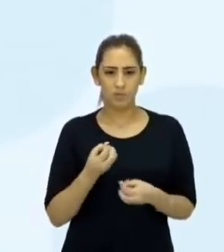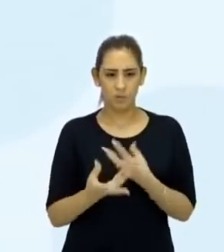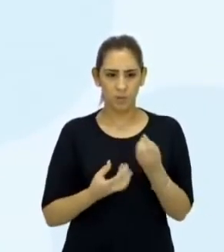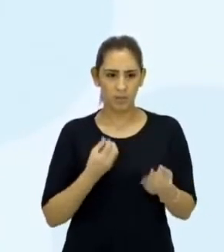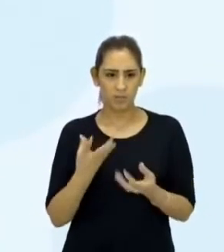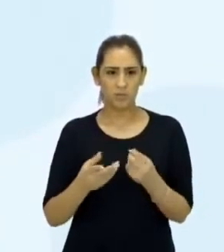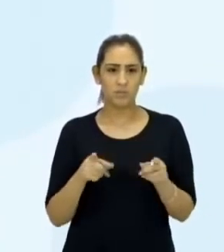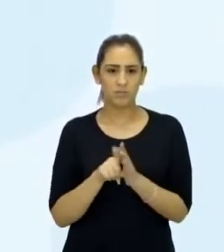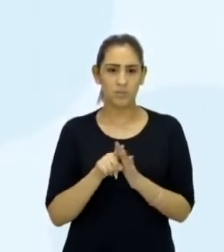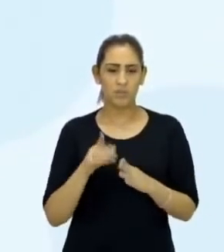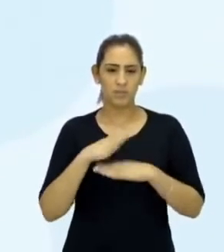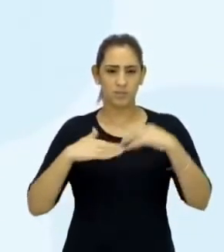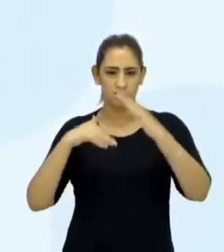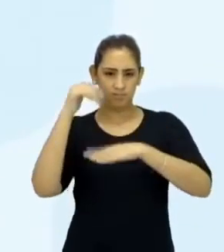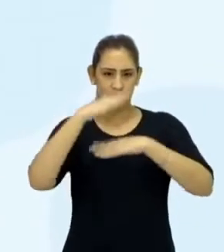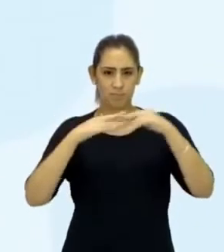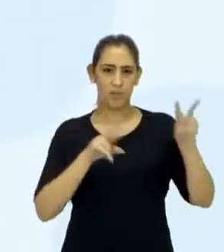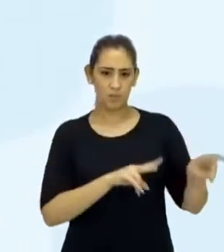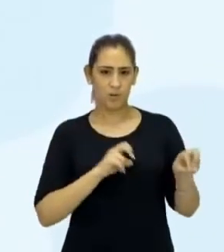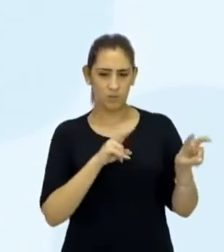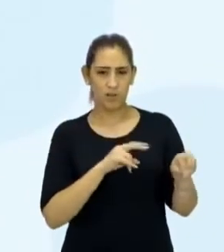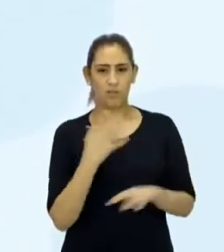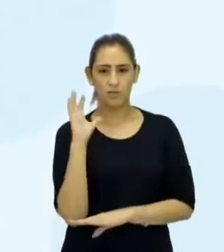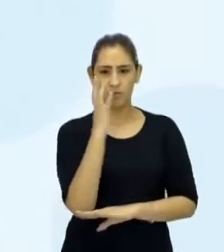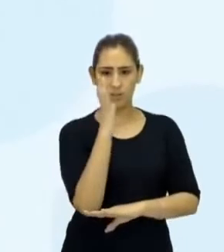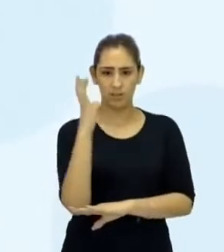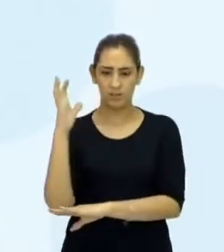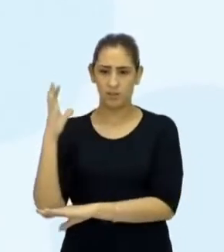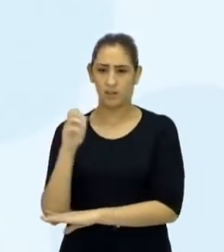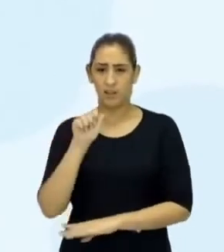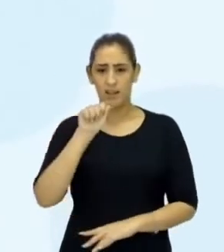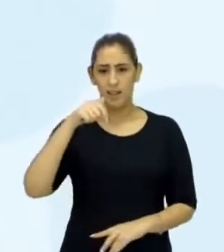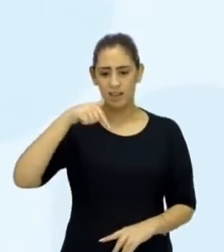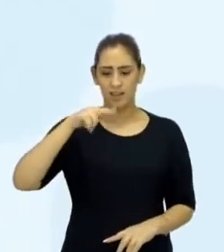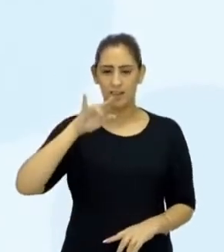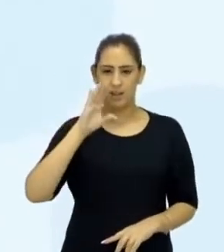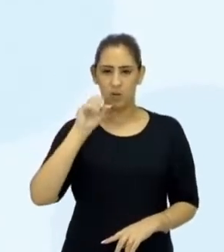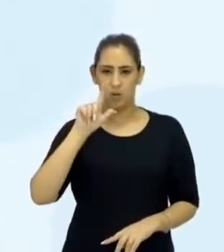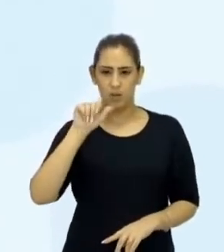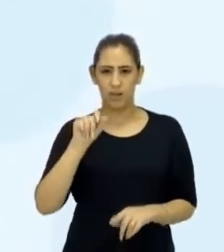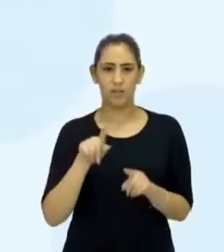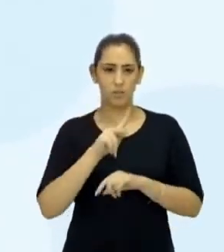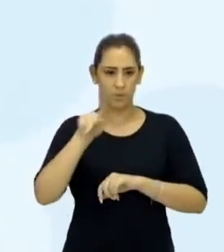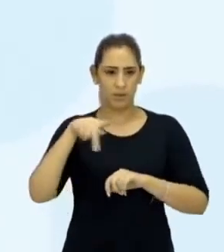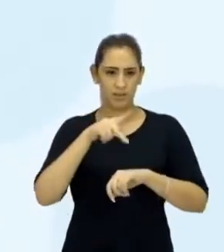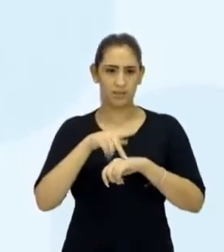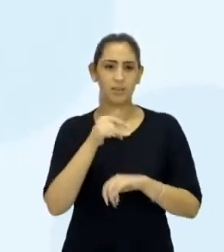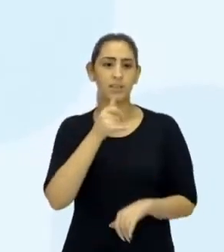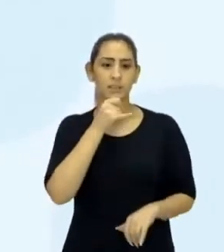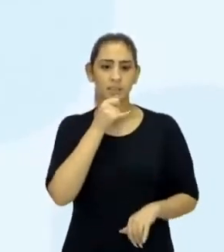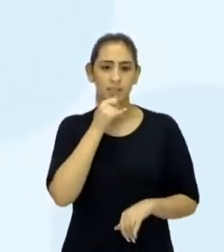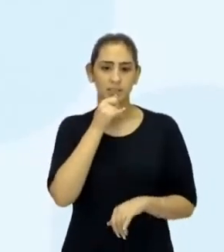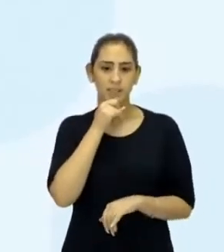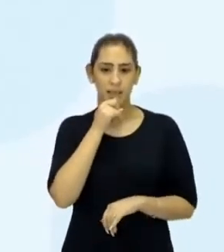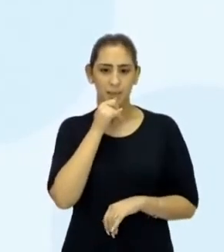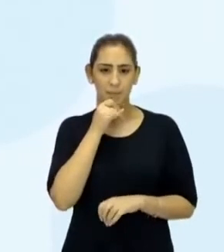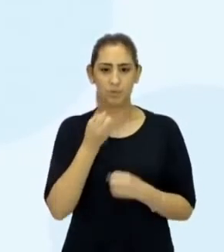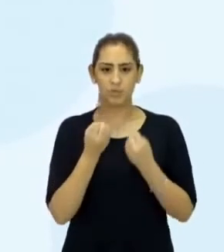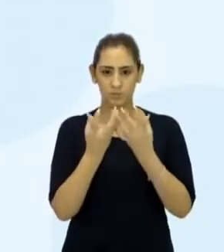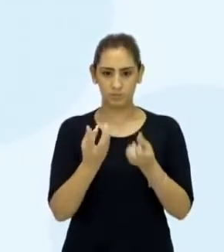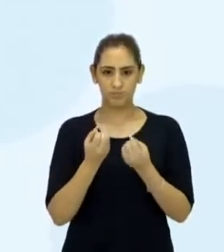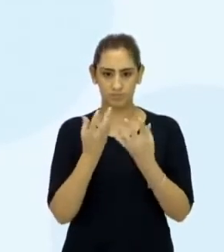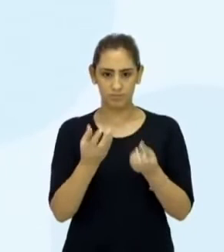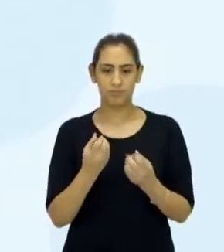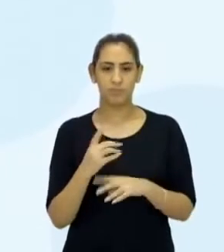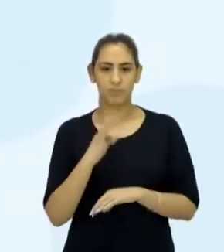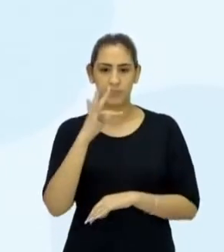a estrutura dos setores agropecuário, florestal e aquícola do país. São exemplos de dados estruturais